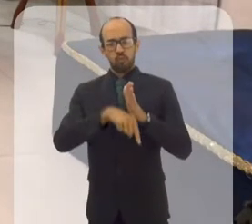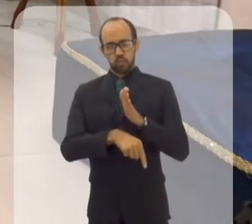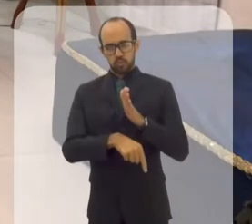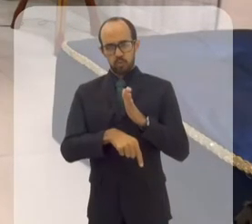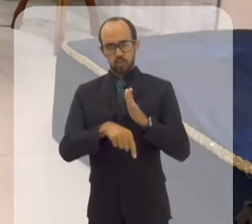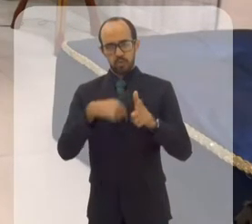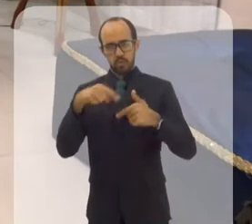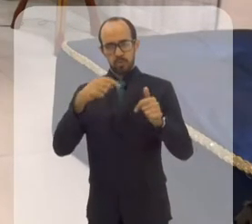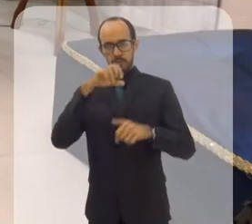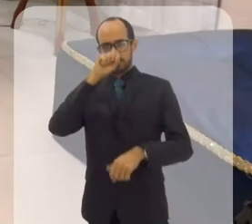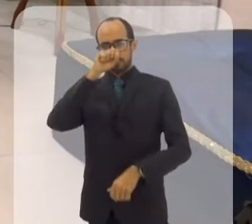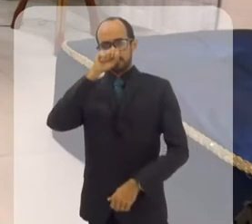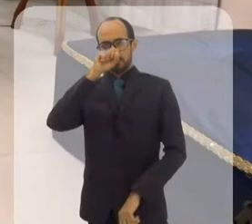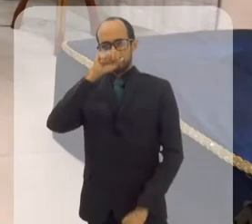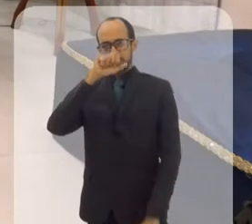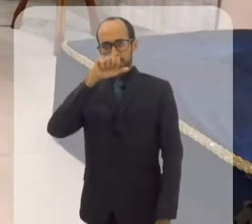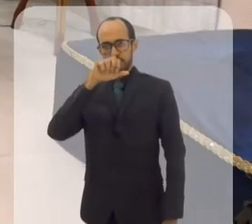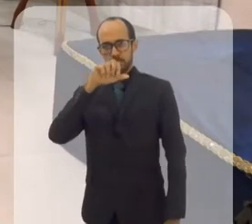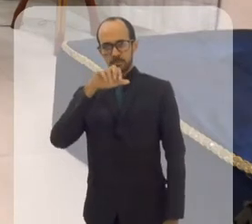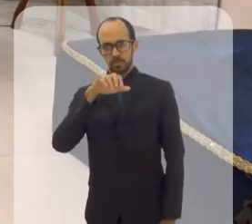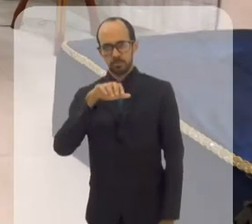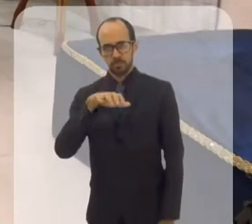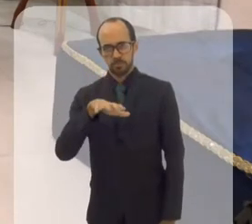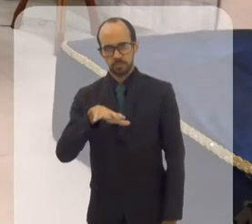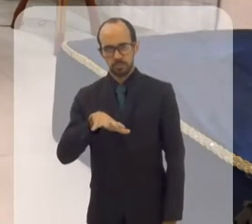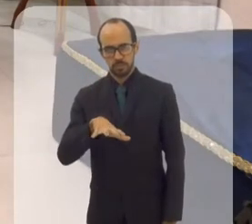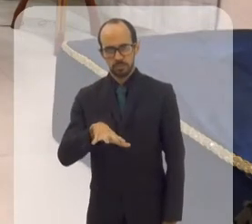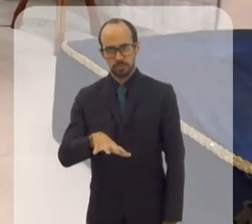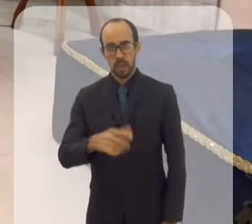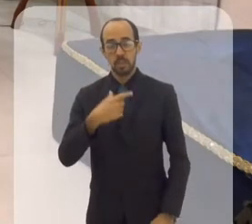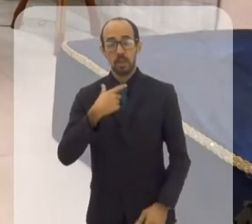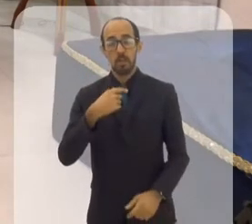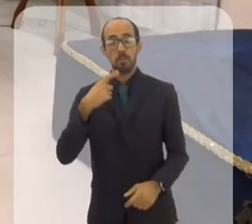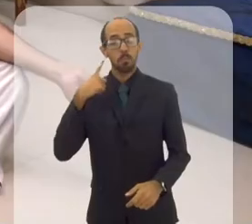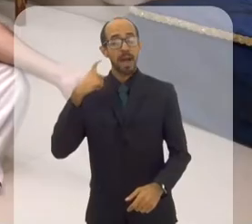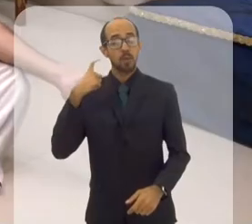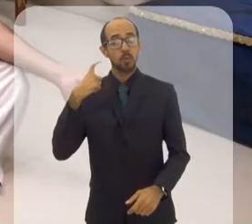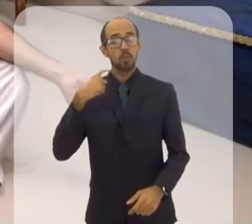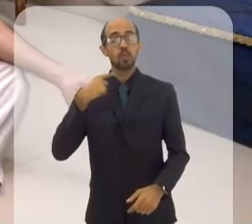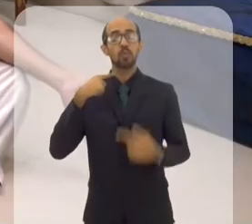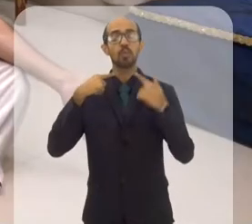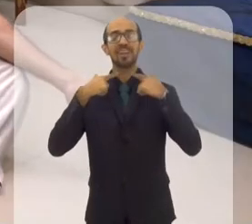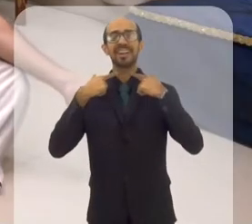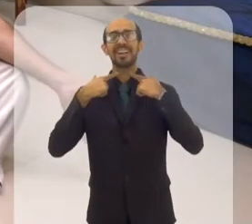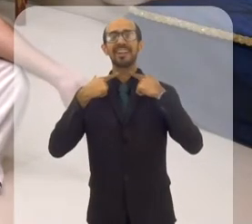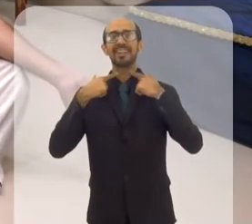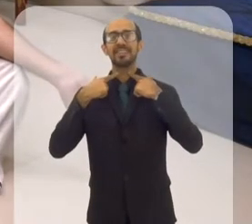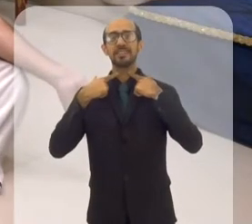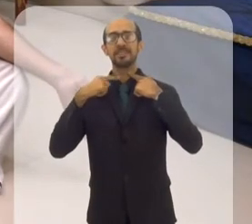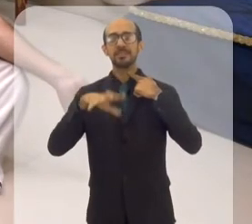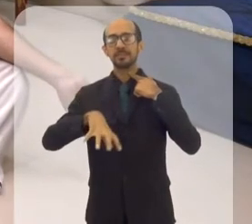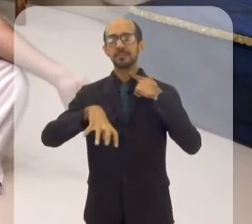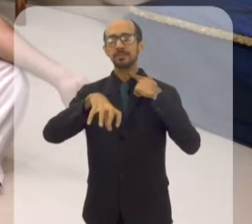bem profundo. E quando eu soltar, eu vou fazer um barulhinho com a garganta. Tá?